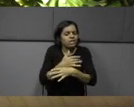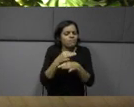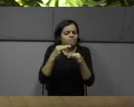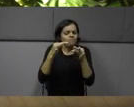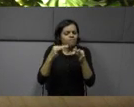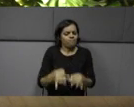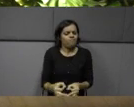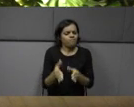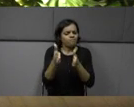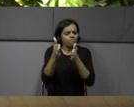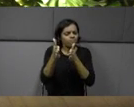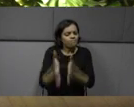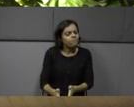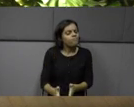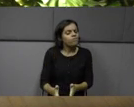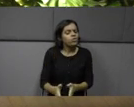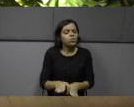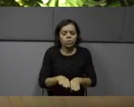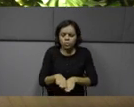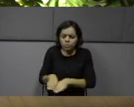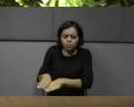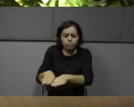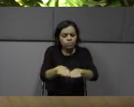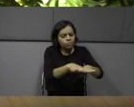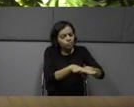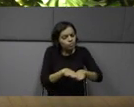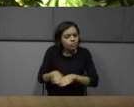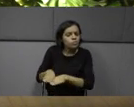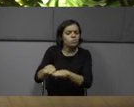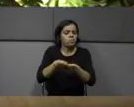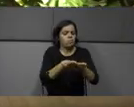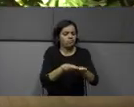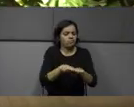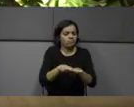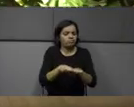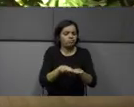uma cidade equitativa para todo mundo é isso